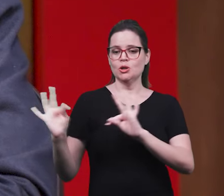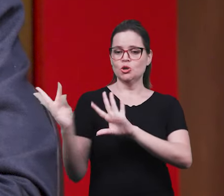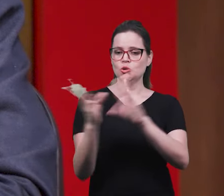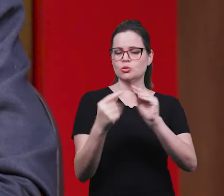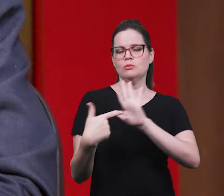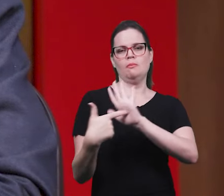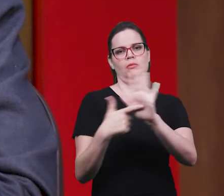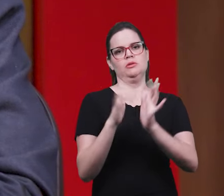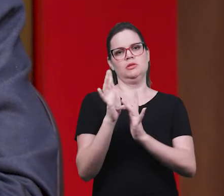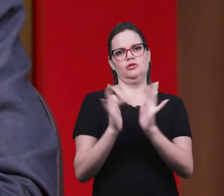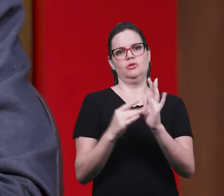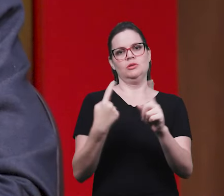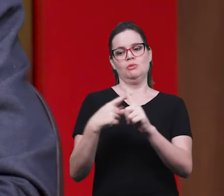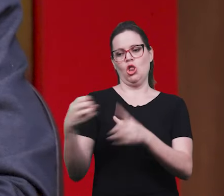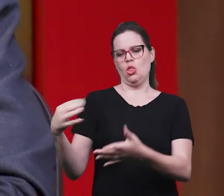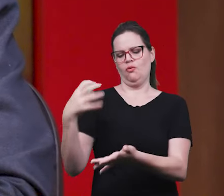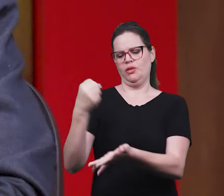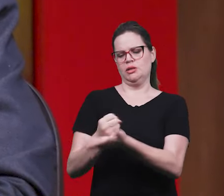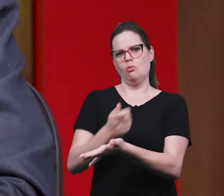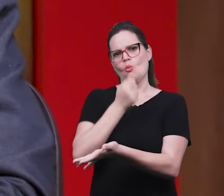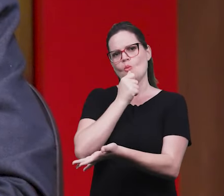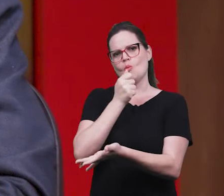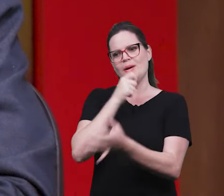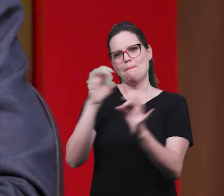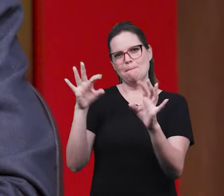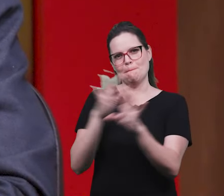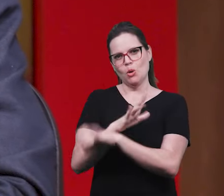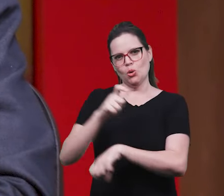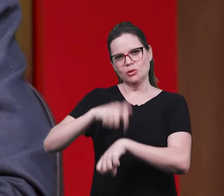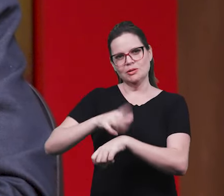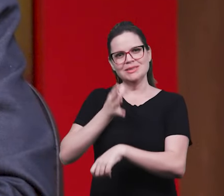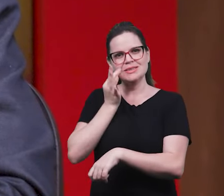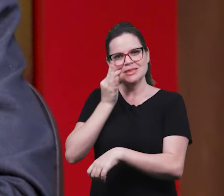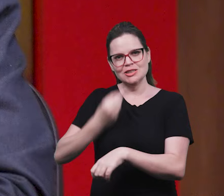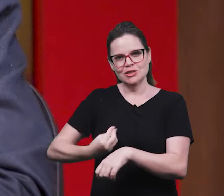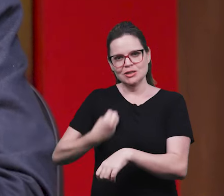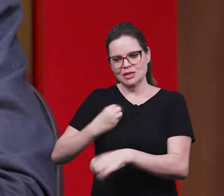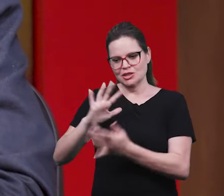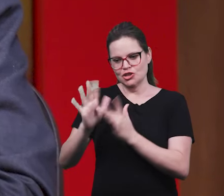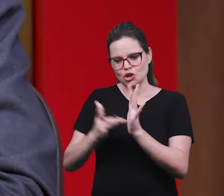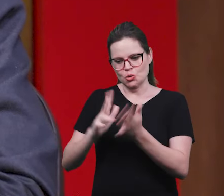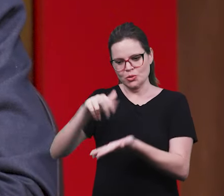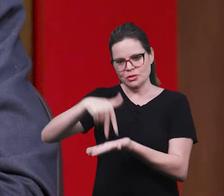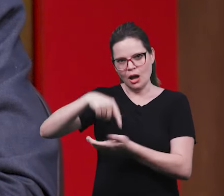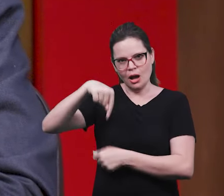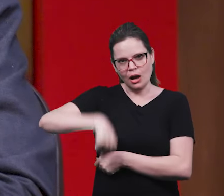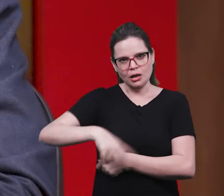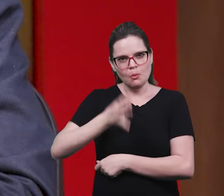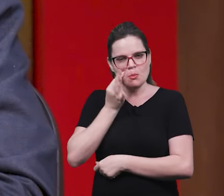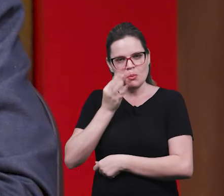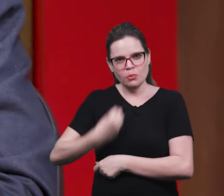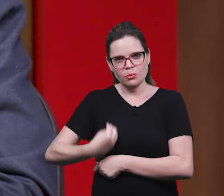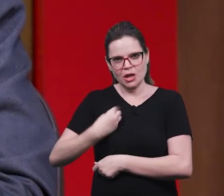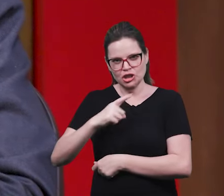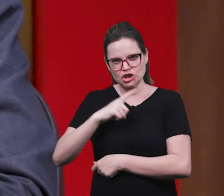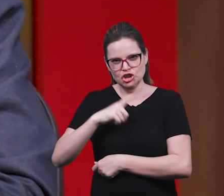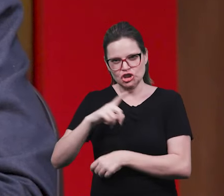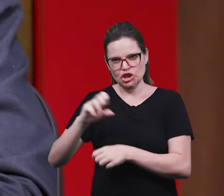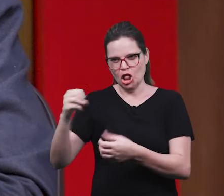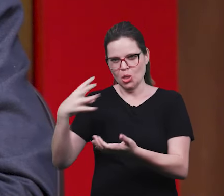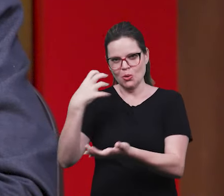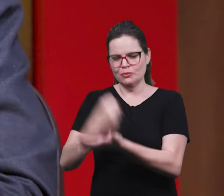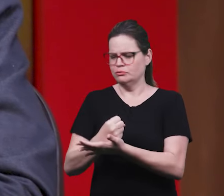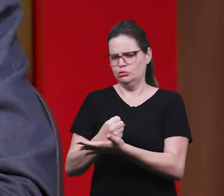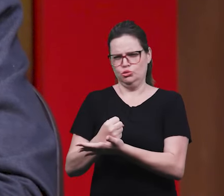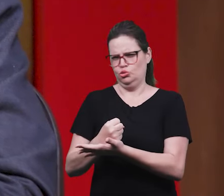ainda elaborado, né? Aqui no ministério do Senhor Jesus. Mas toda a Escritura já falava do